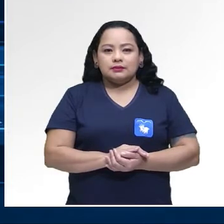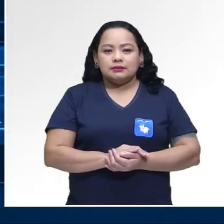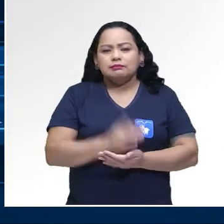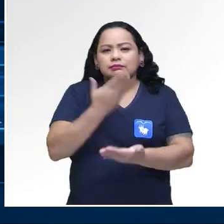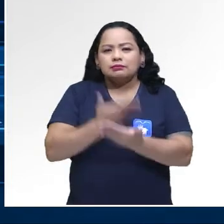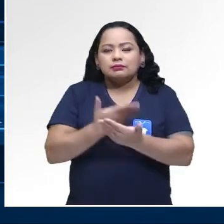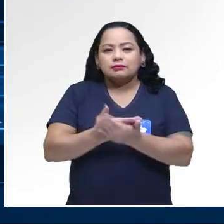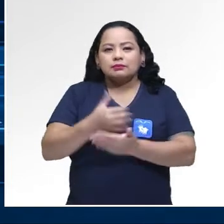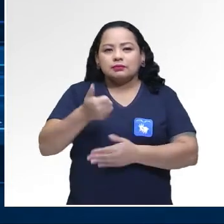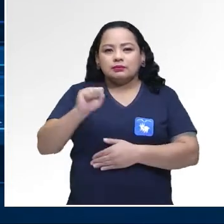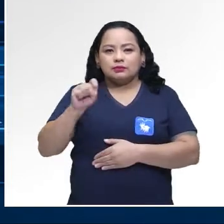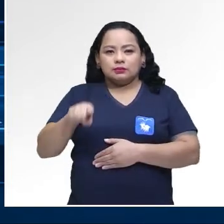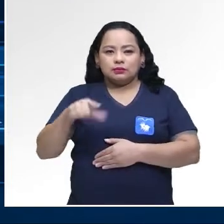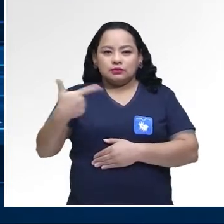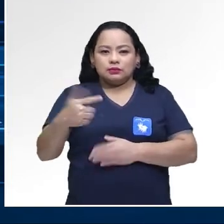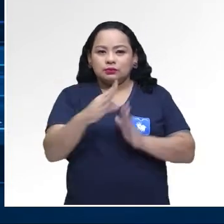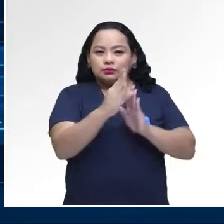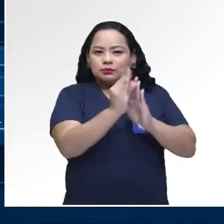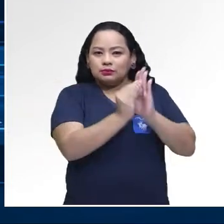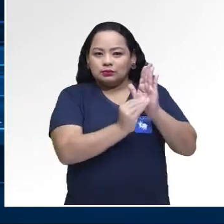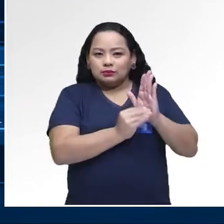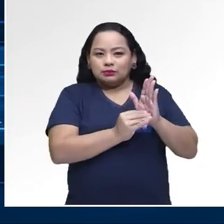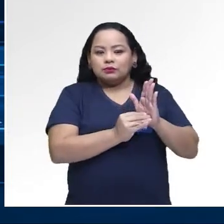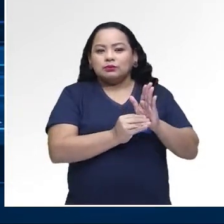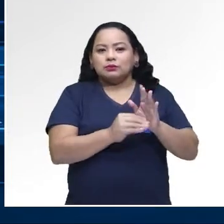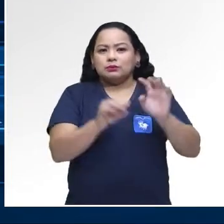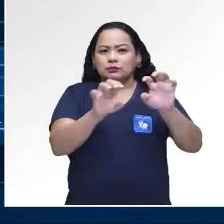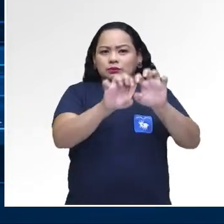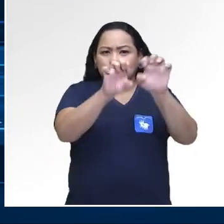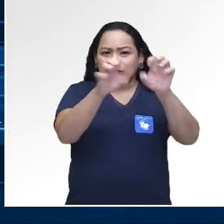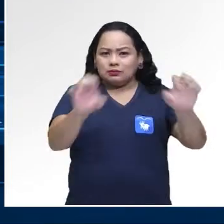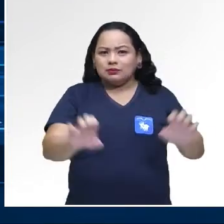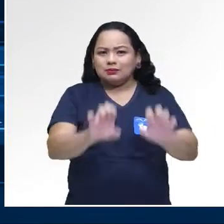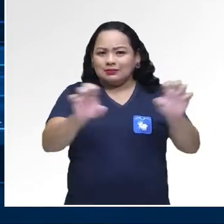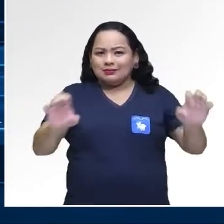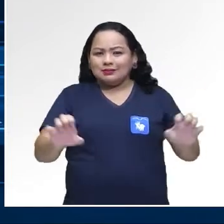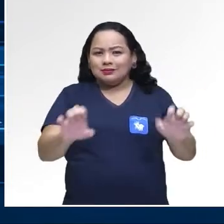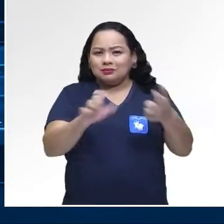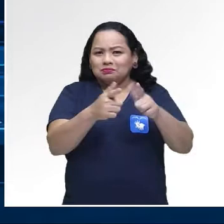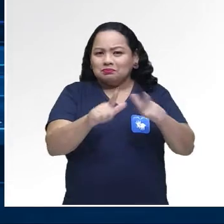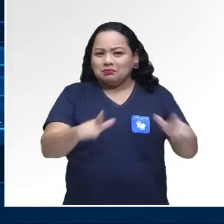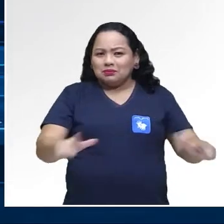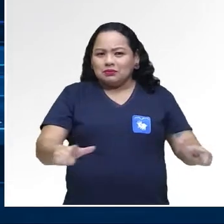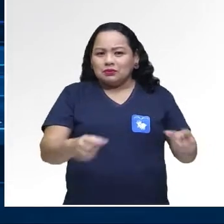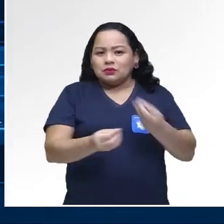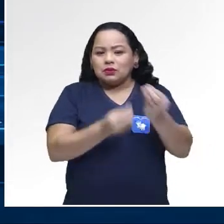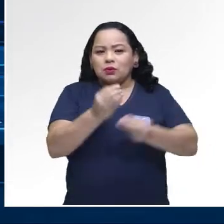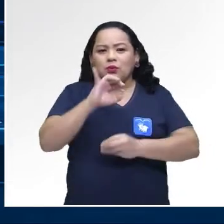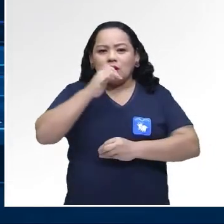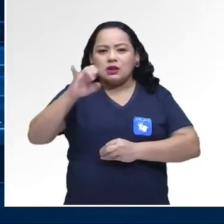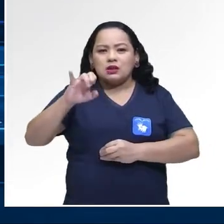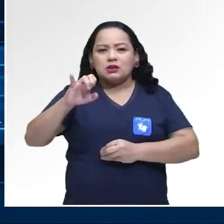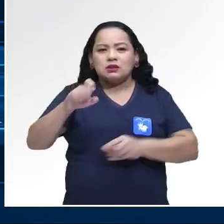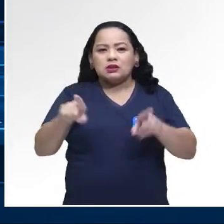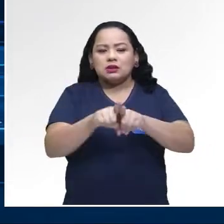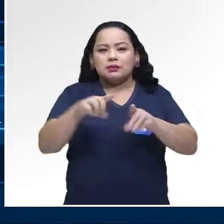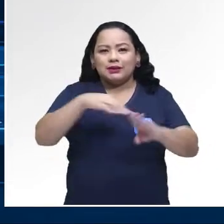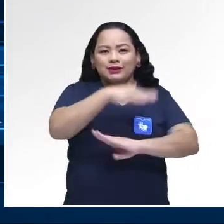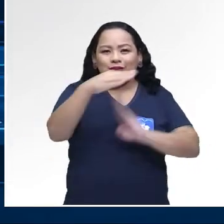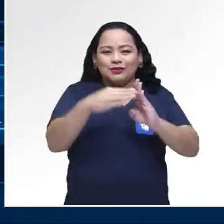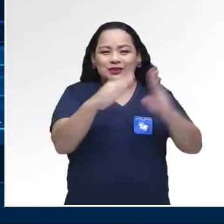Aula 18.2, conteúdo: Circuito elétrico. Energia elétrica em